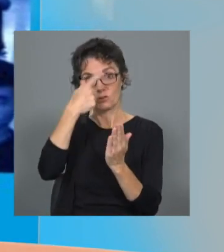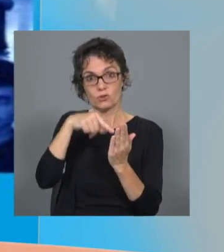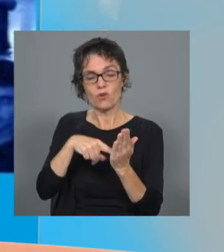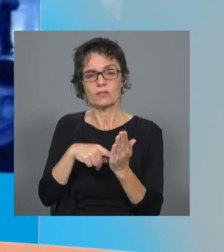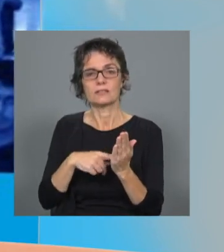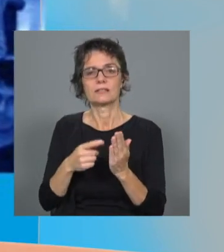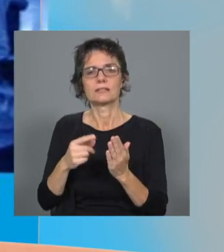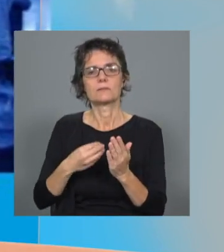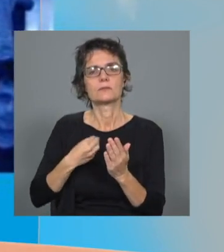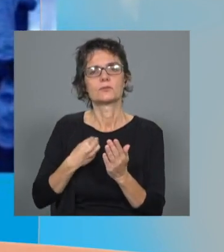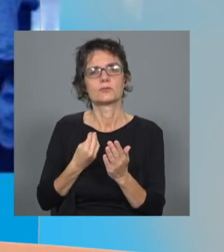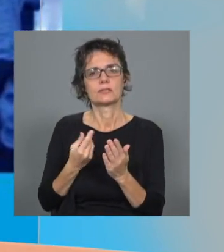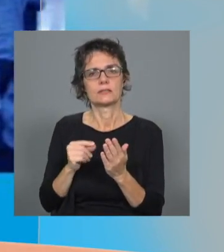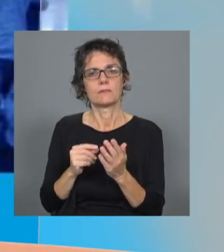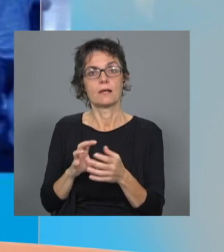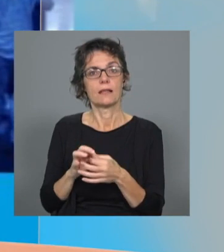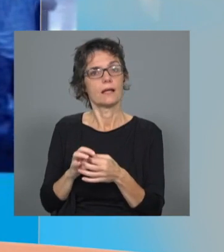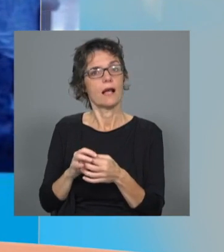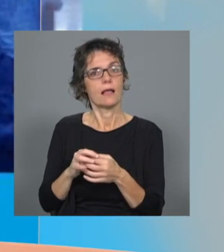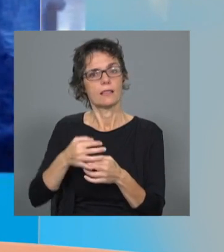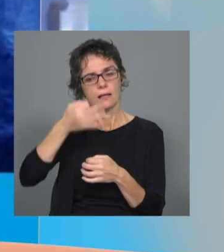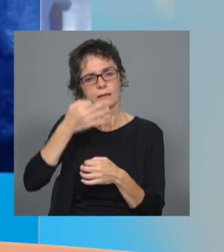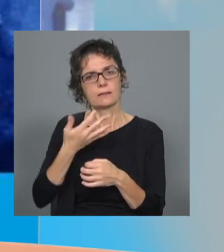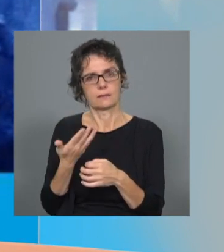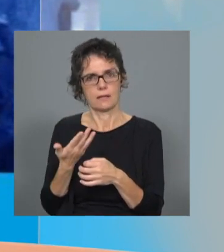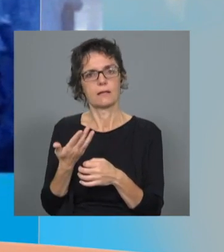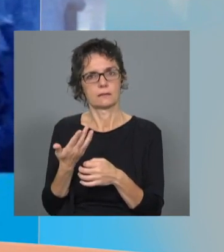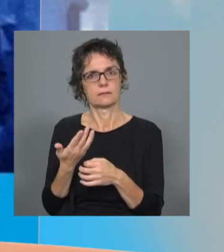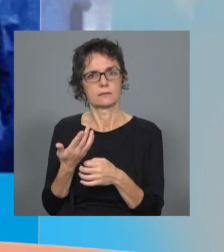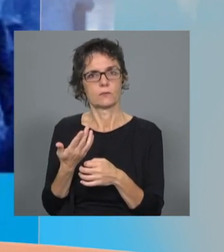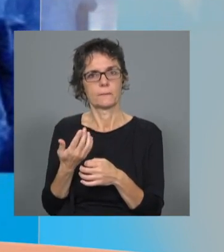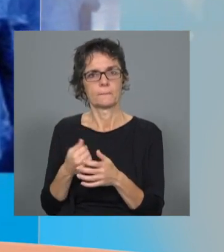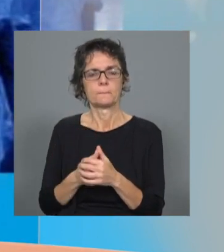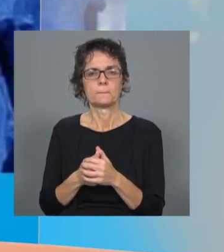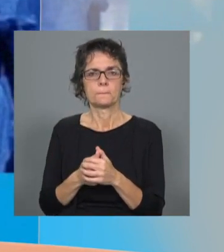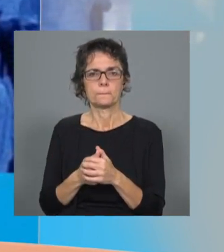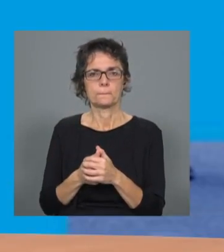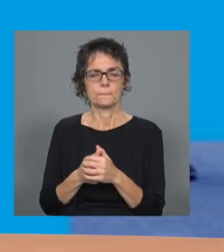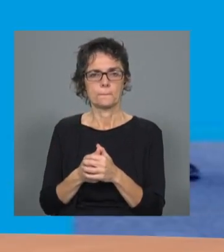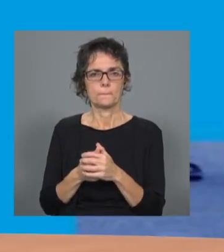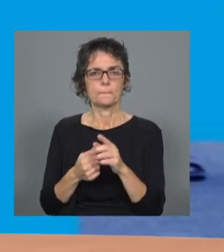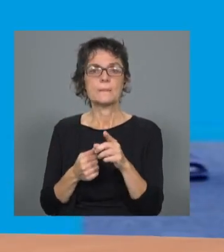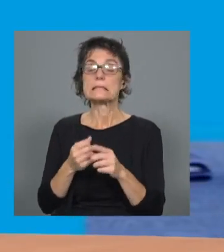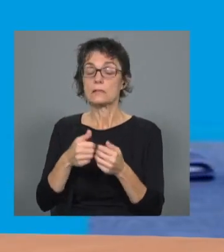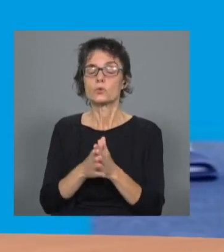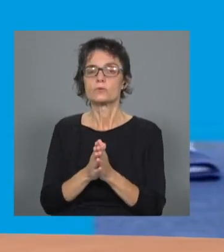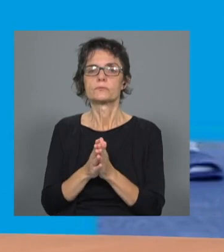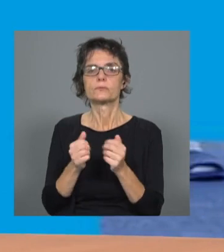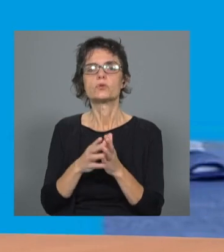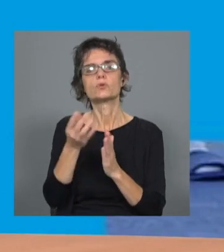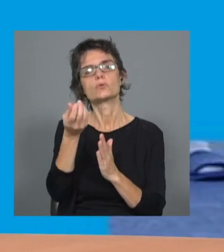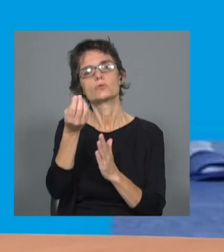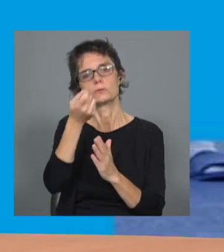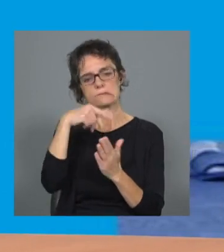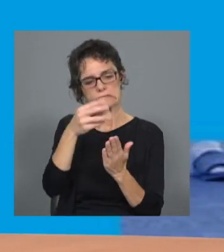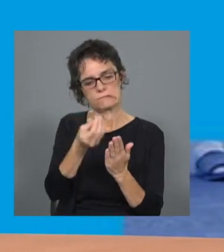falar da dignidade, sonhem com dignidade, é a forma como termina o conto, reparei. É em todos eles. A